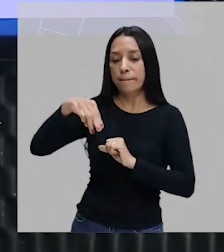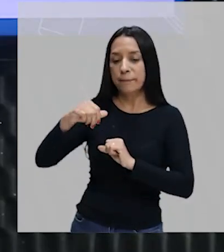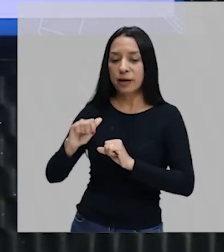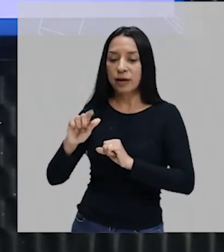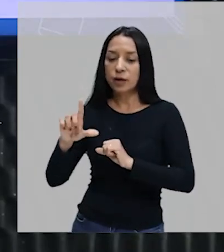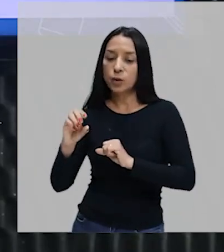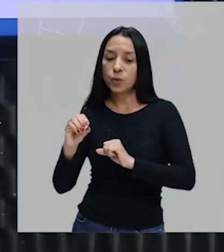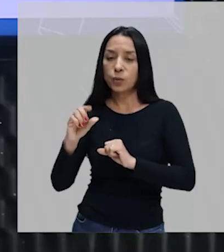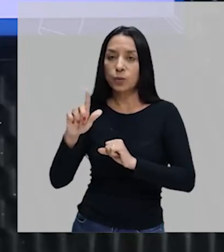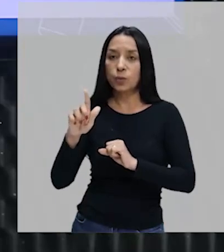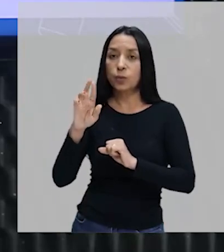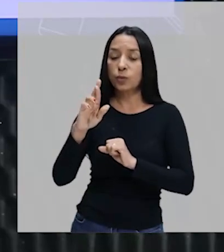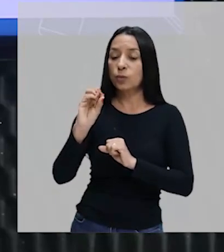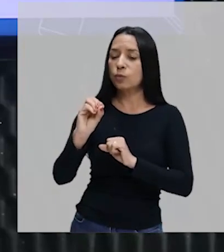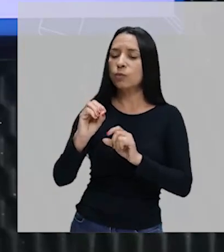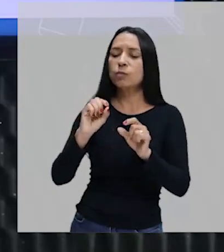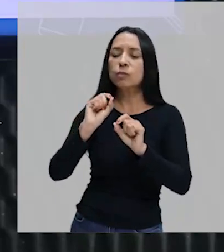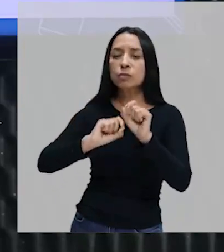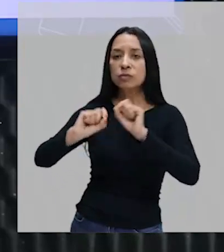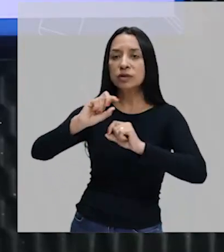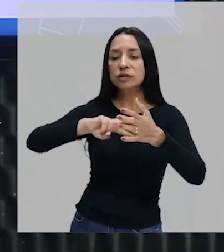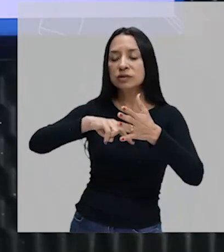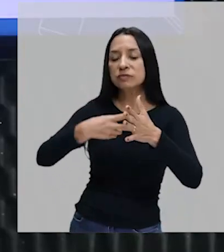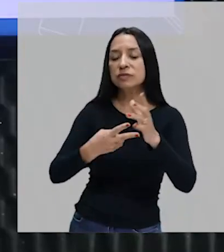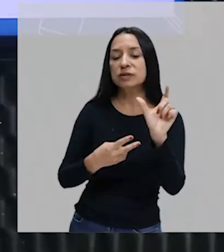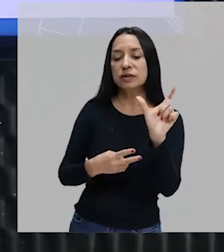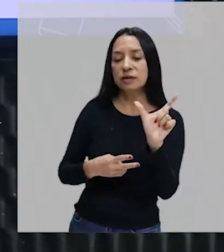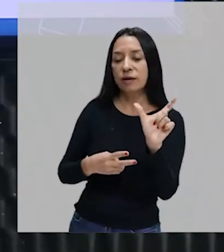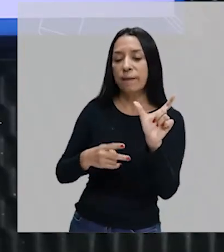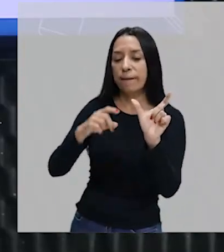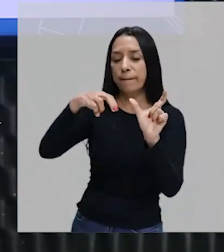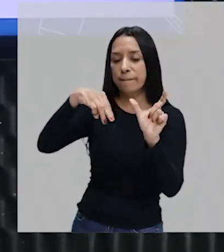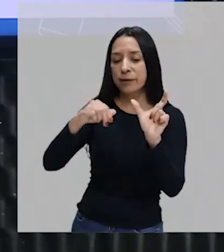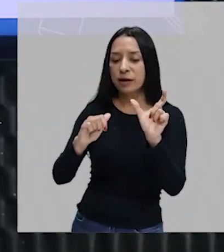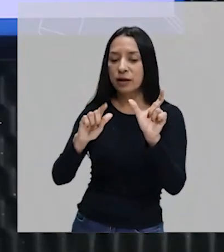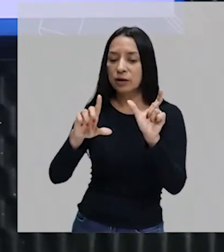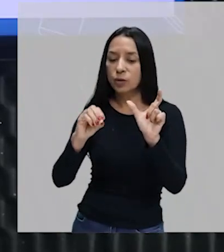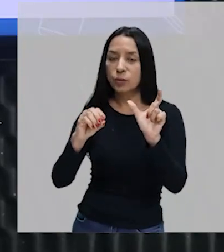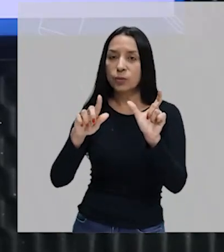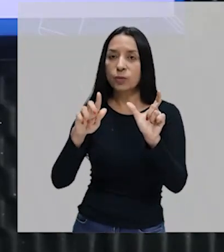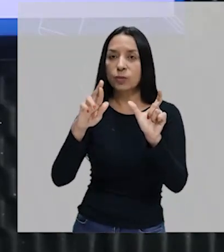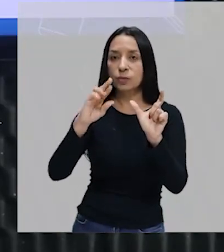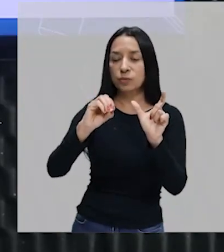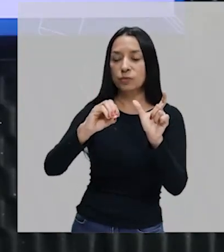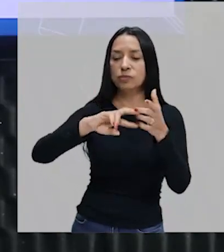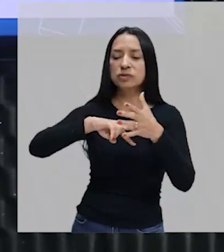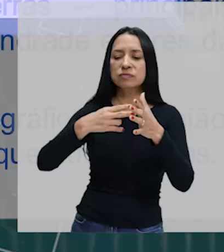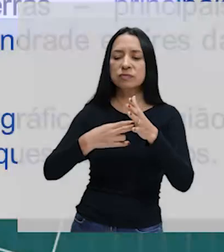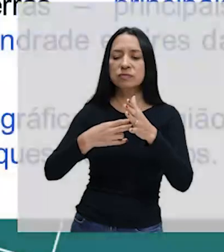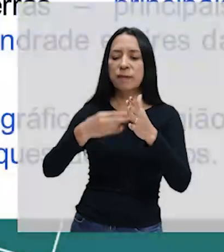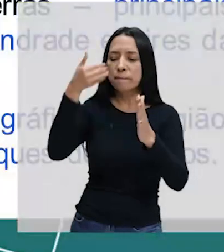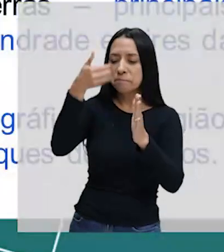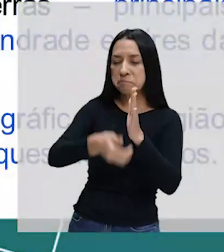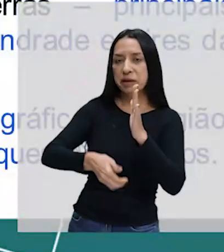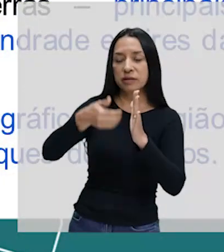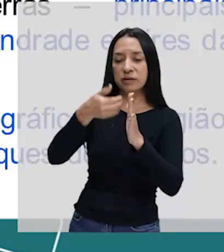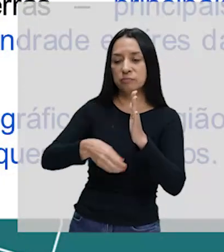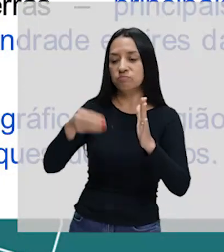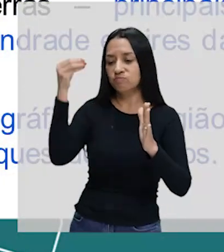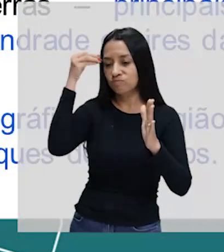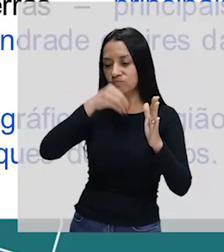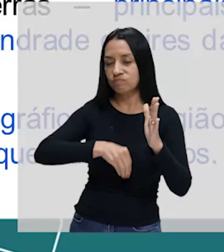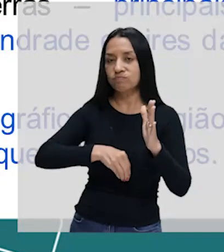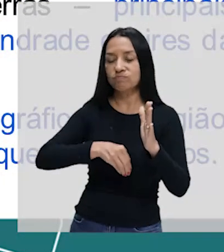malogrou. Malograr, malogro, quer dizer fracassar. O sistema de capitania nas mãos